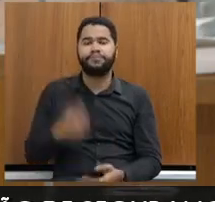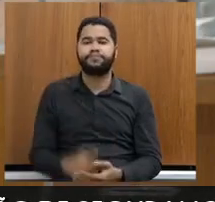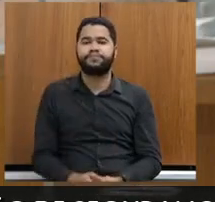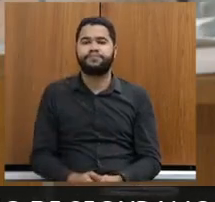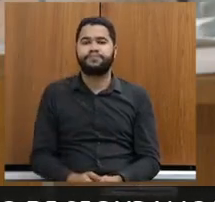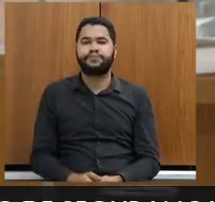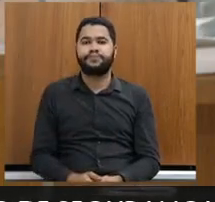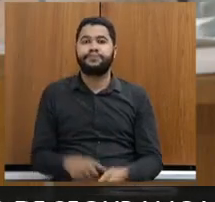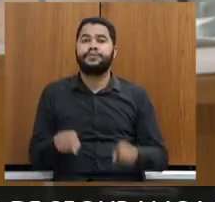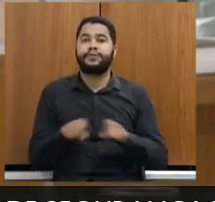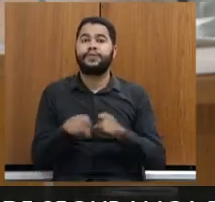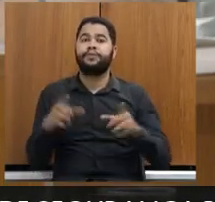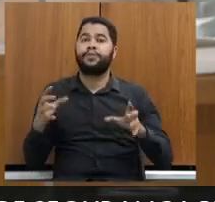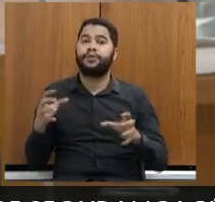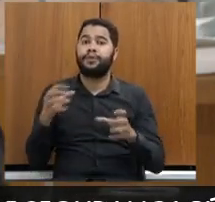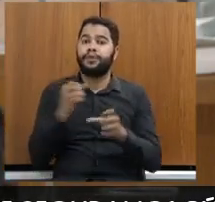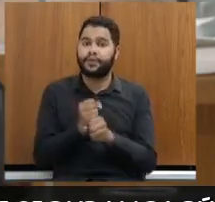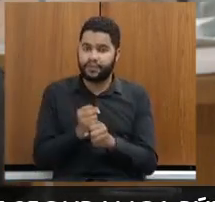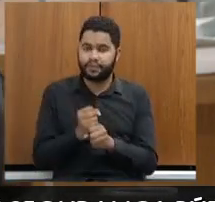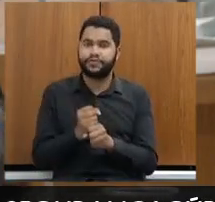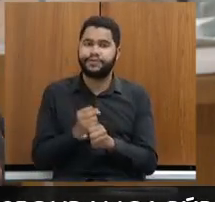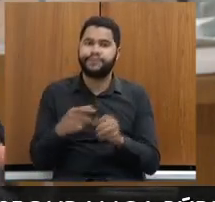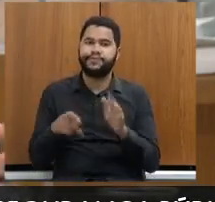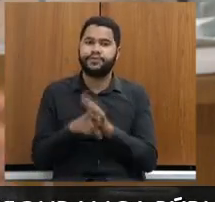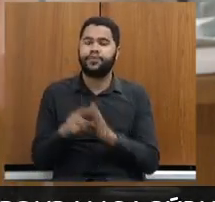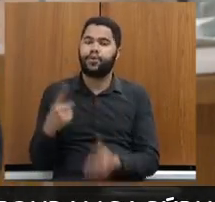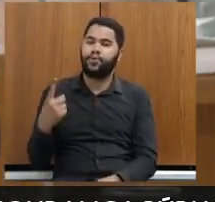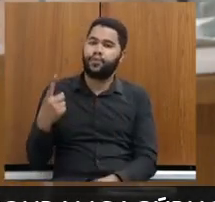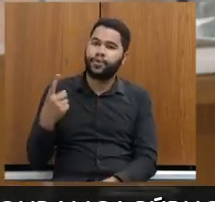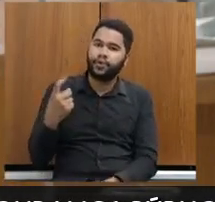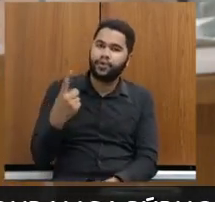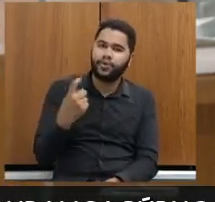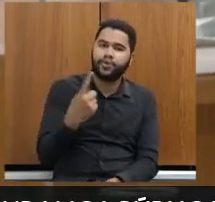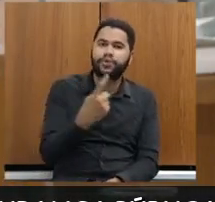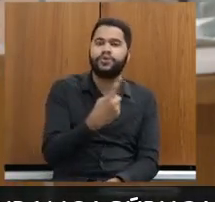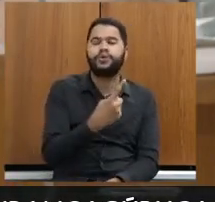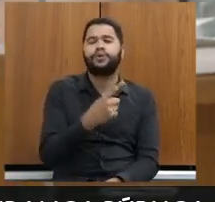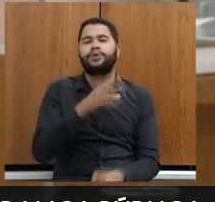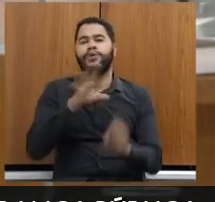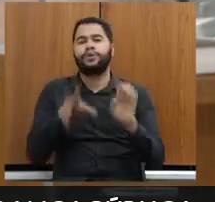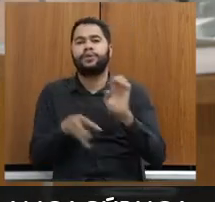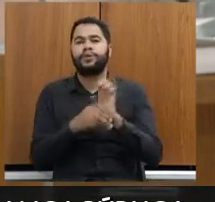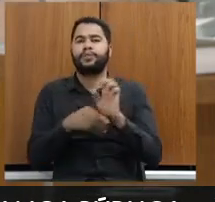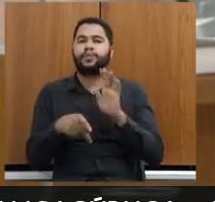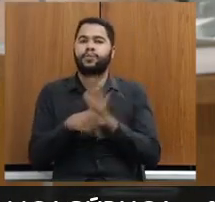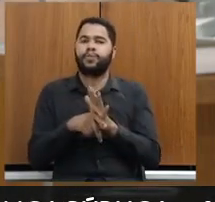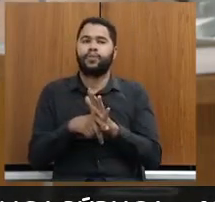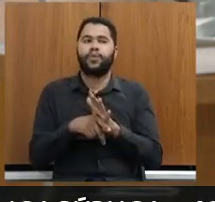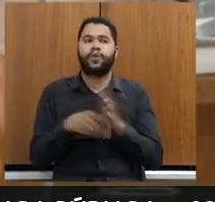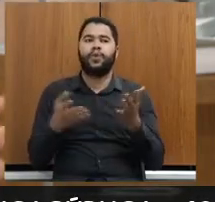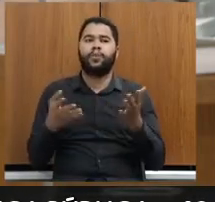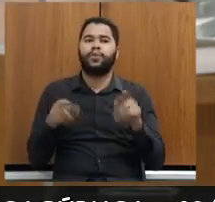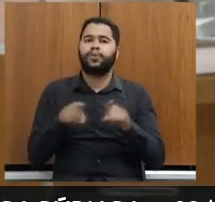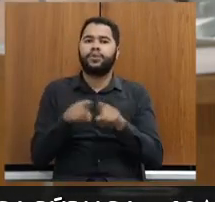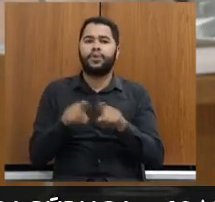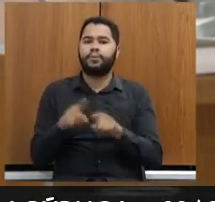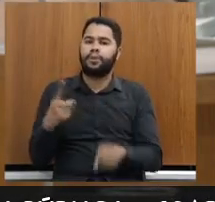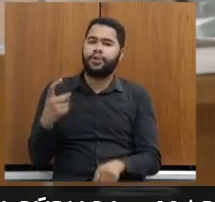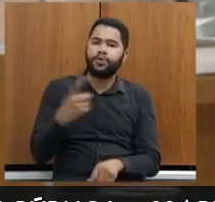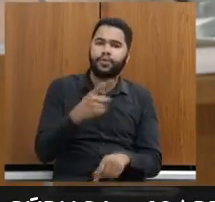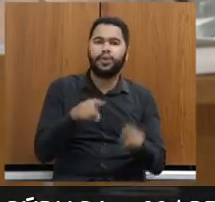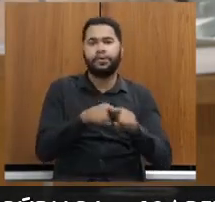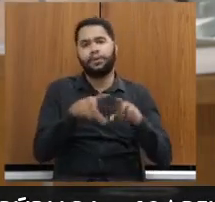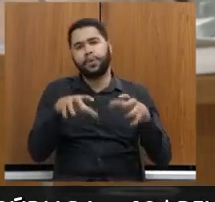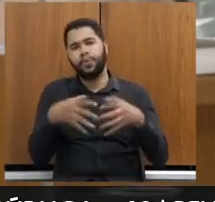sem contar as emendas individuais e emendas de bancada e individuais dessa